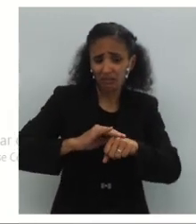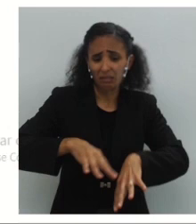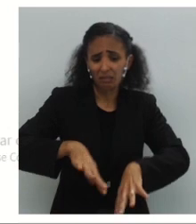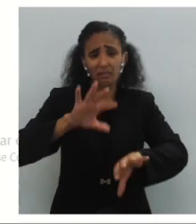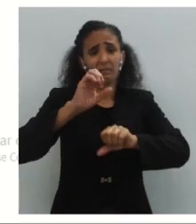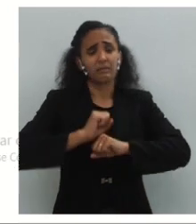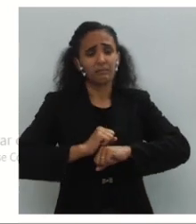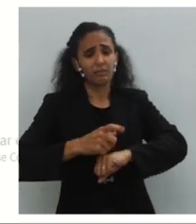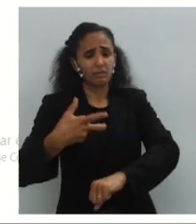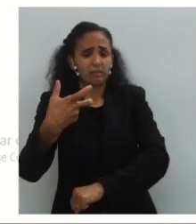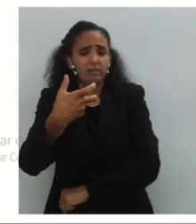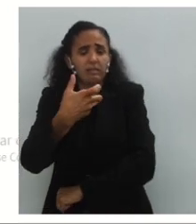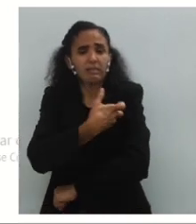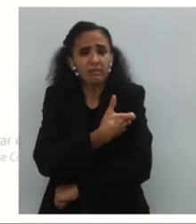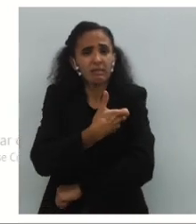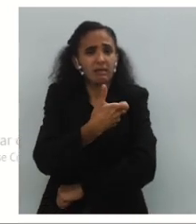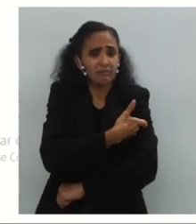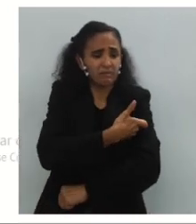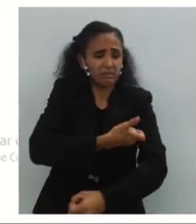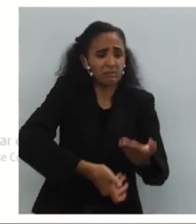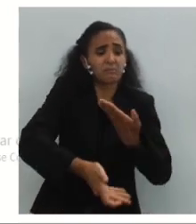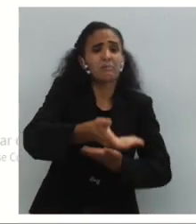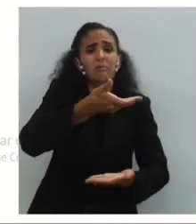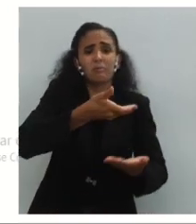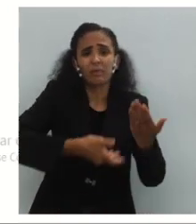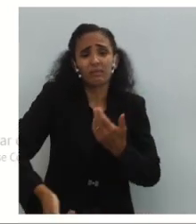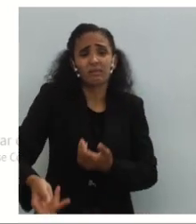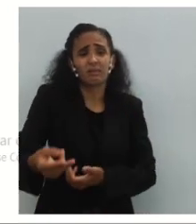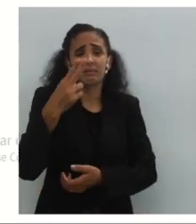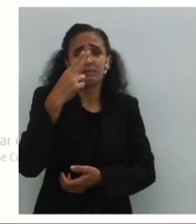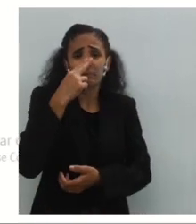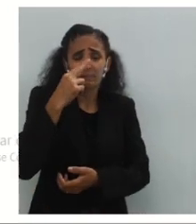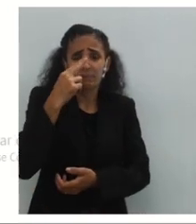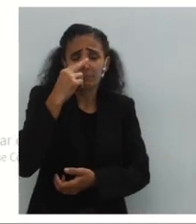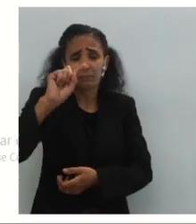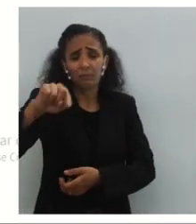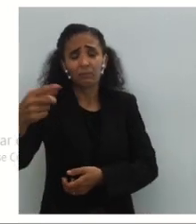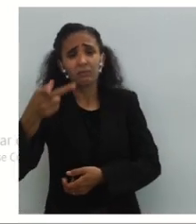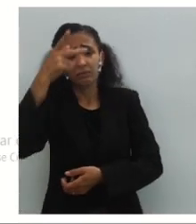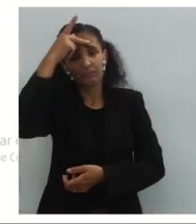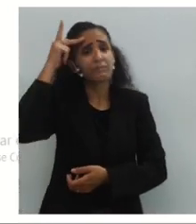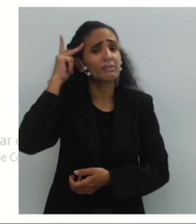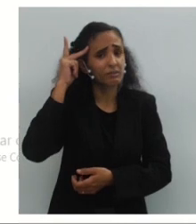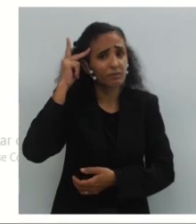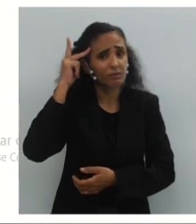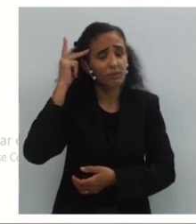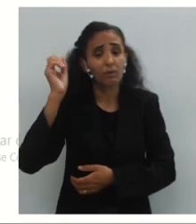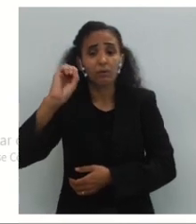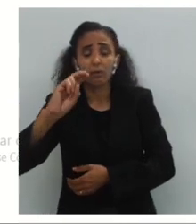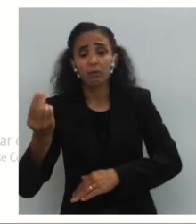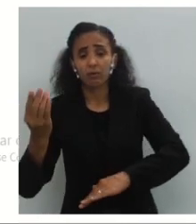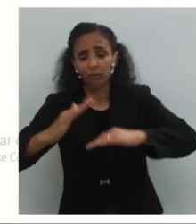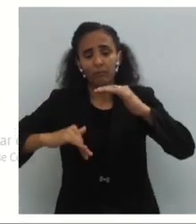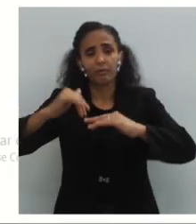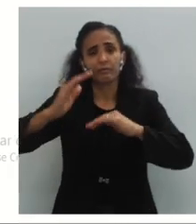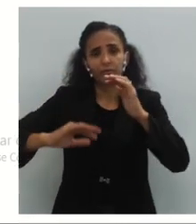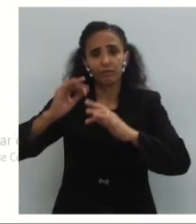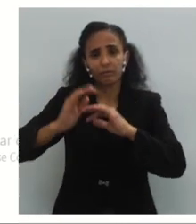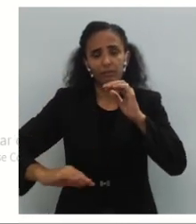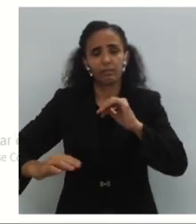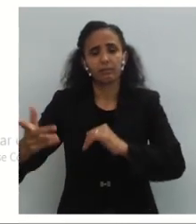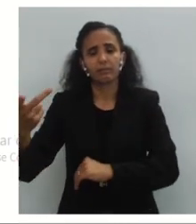pode ocorrer quando agulhas elas são compartilhadas ou um profissional de saúde